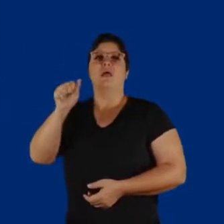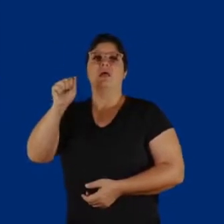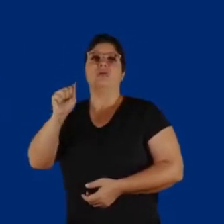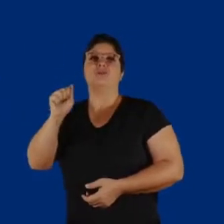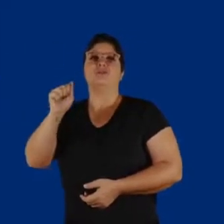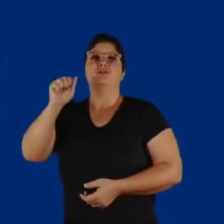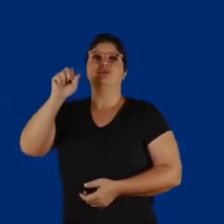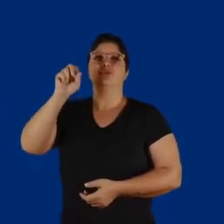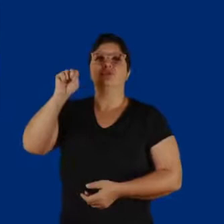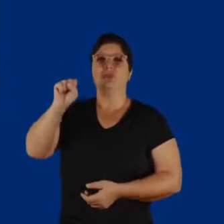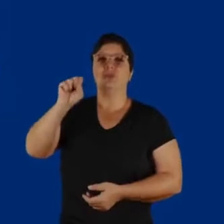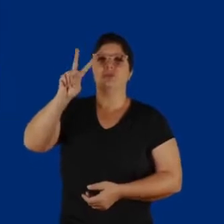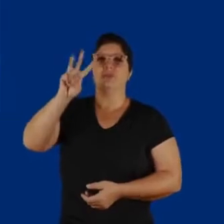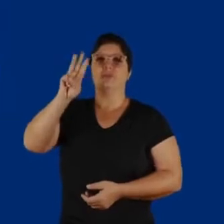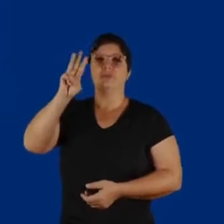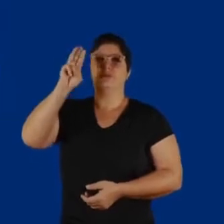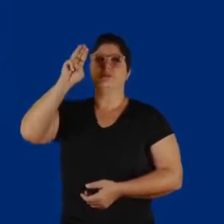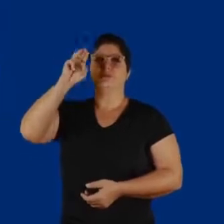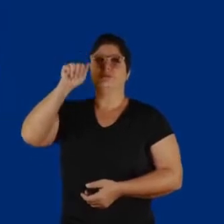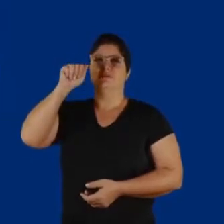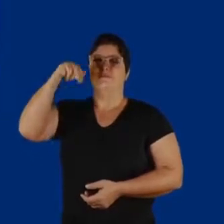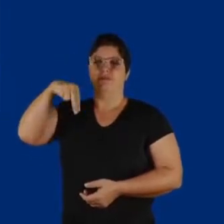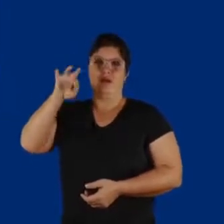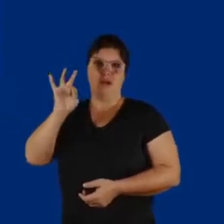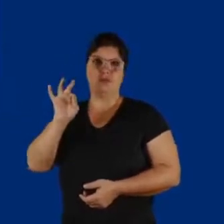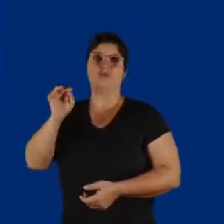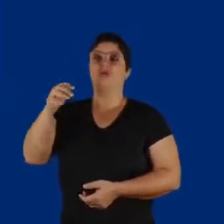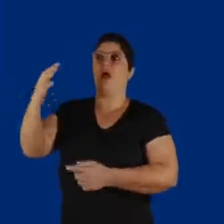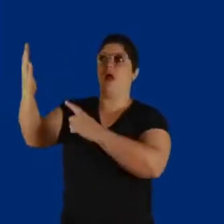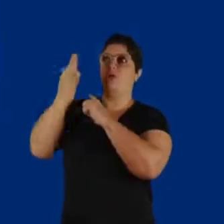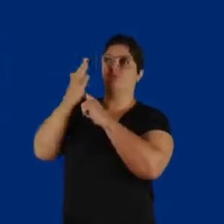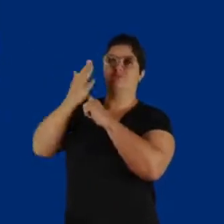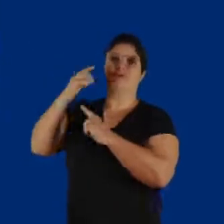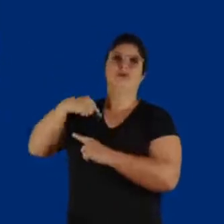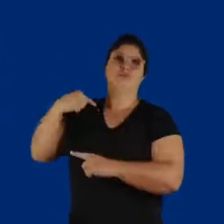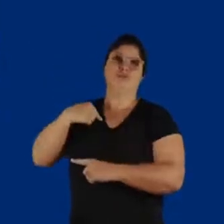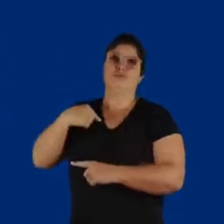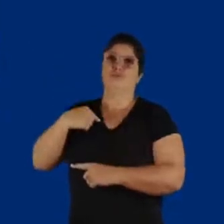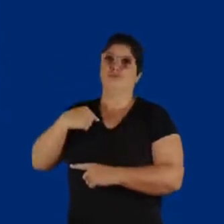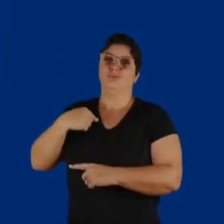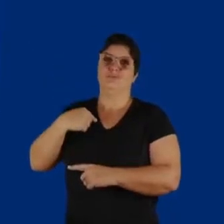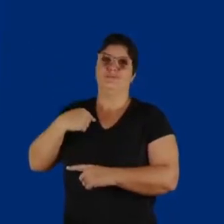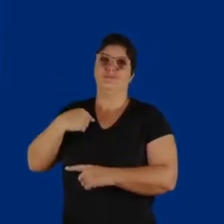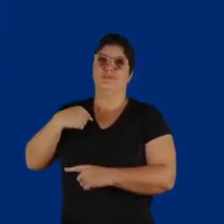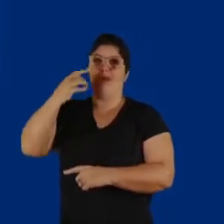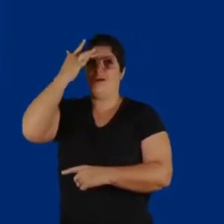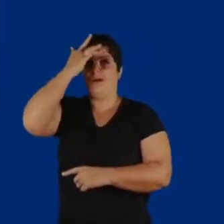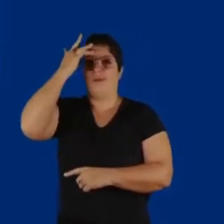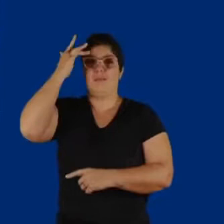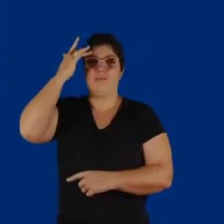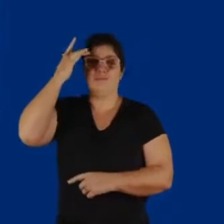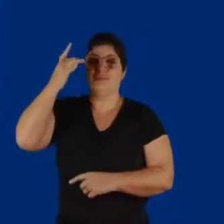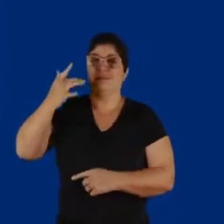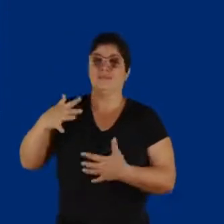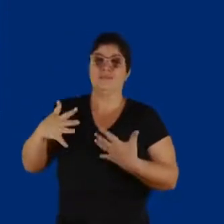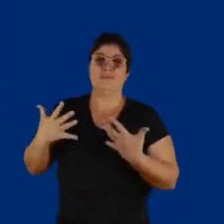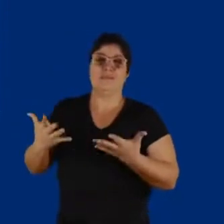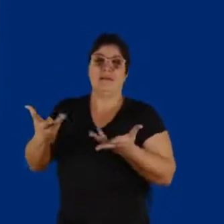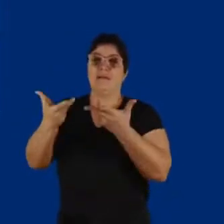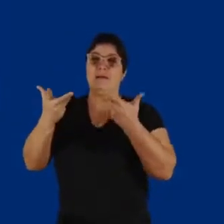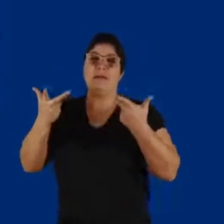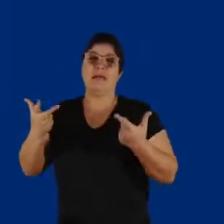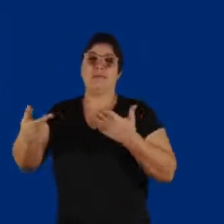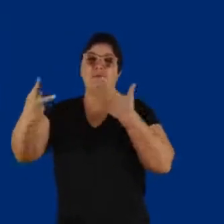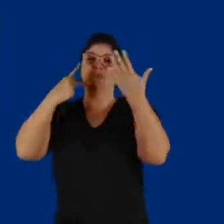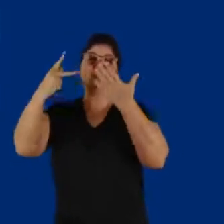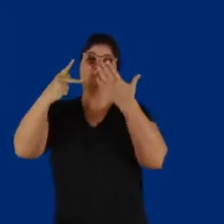sociais e cientistas importantíssimos que estão em Montreal hoje. A doutora Gusder é a que